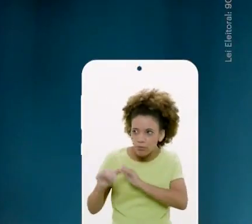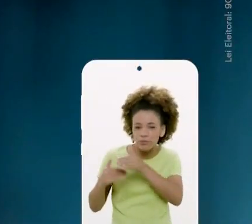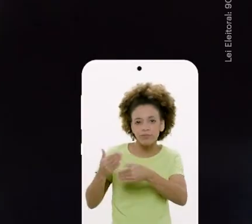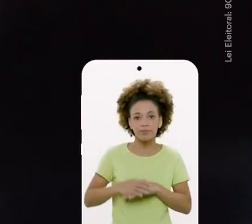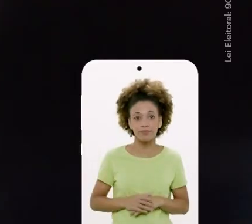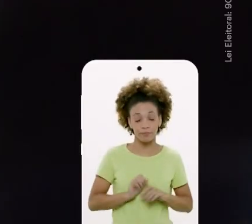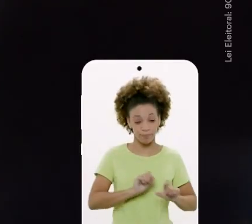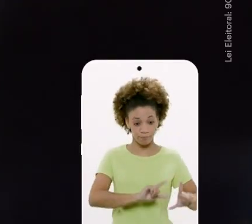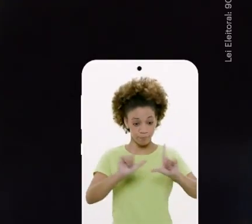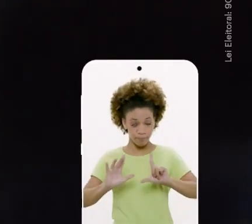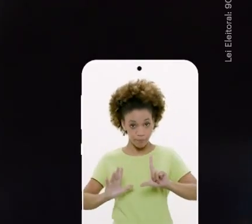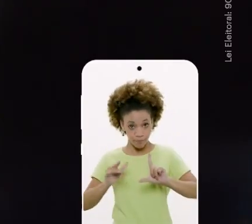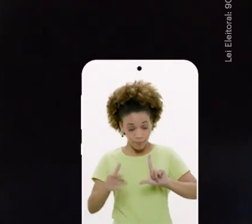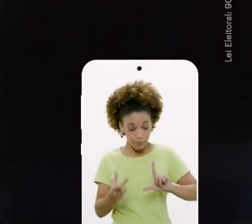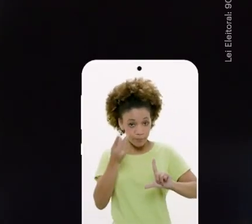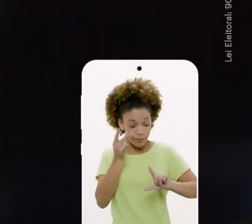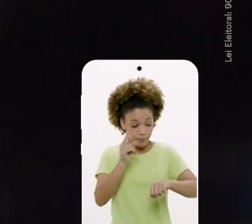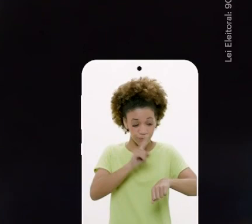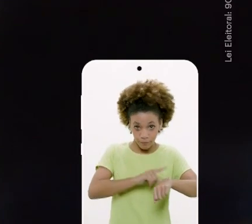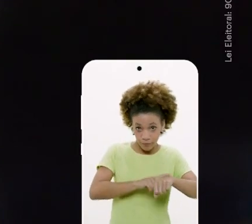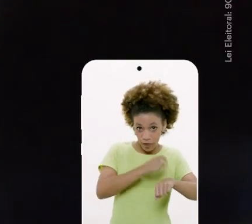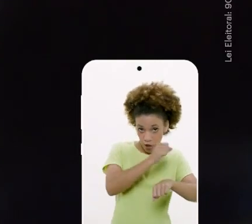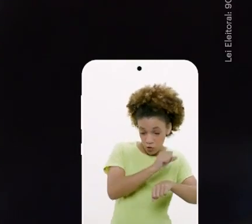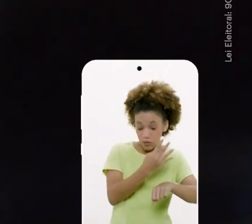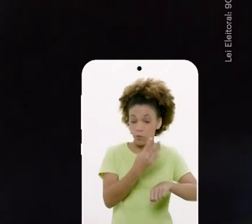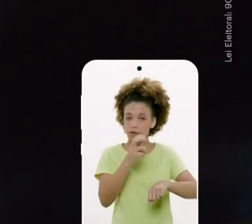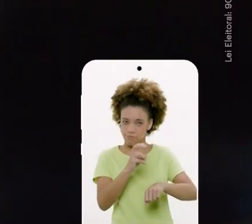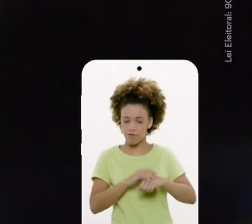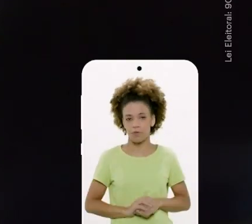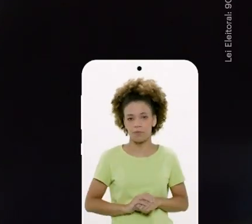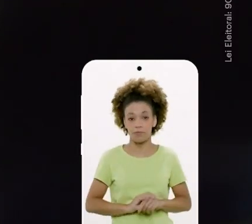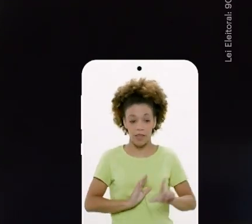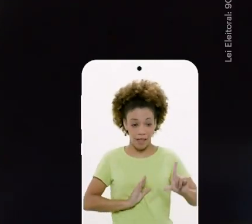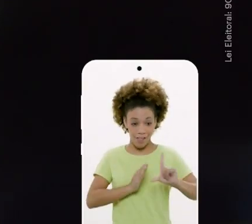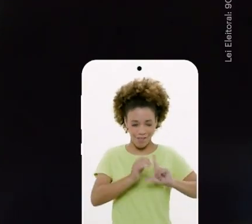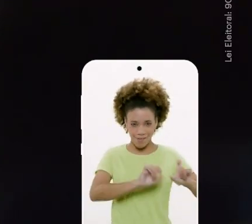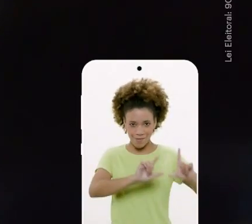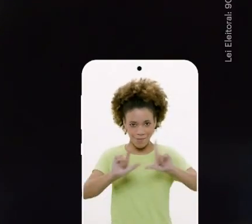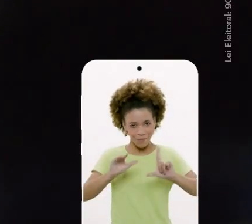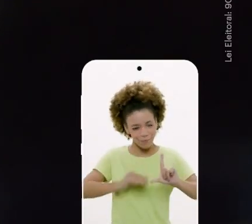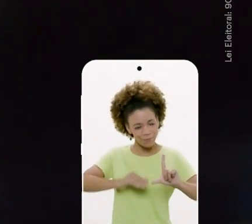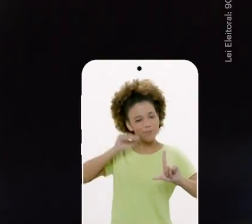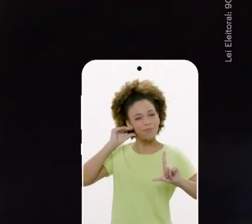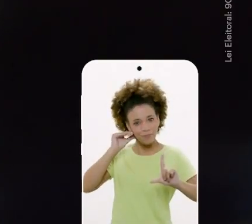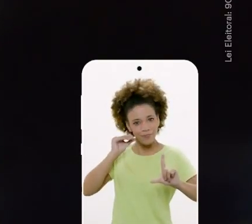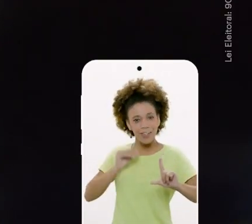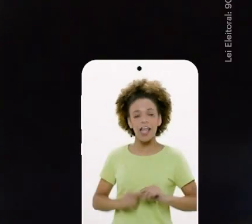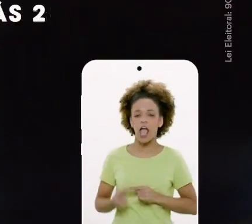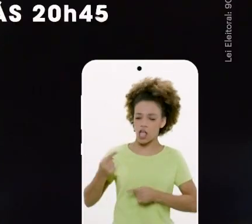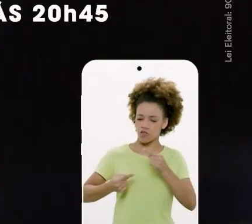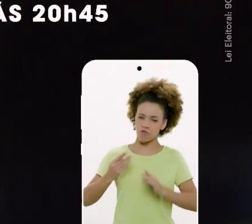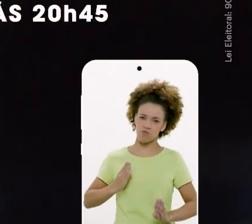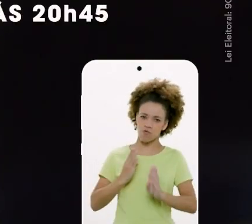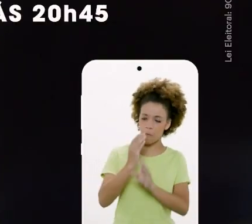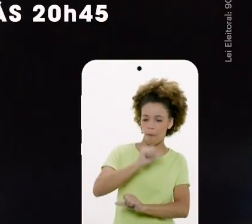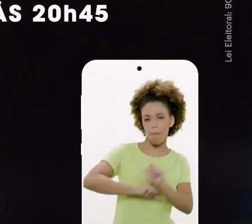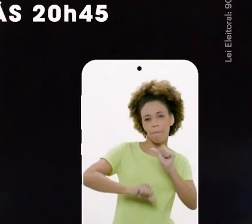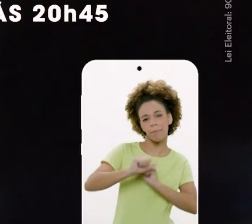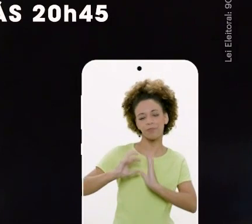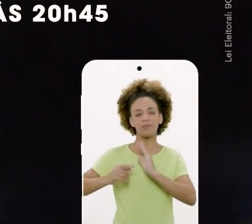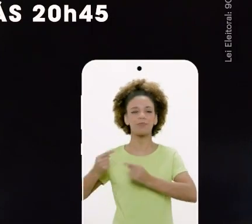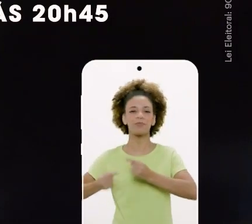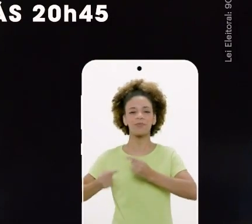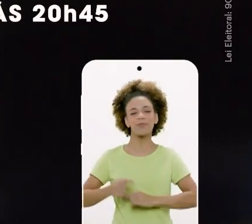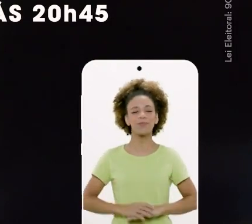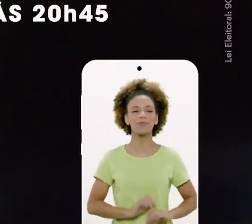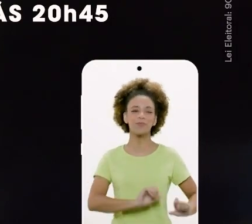de crescer. Esse programa completo e ao vivo vai ser transmitido a partir das 20h45 na cirotv.com.br. Acesse e